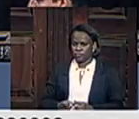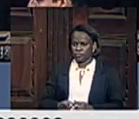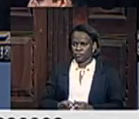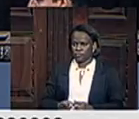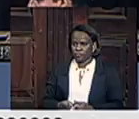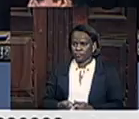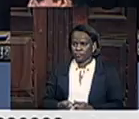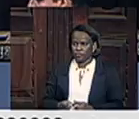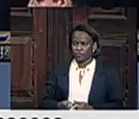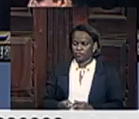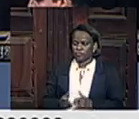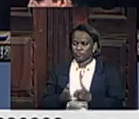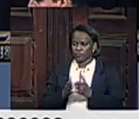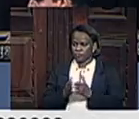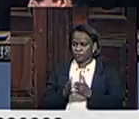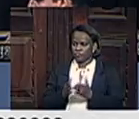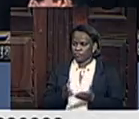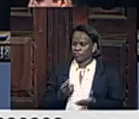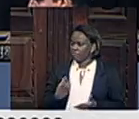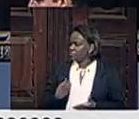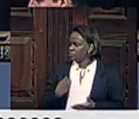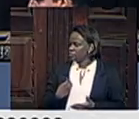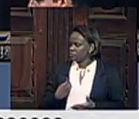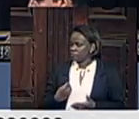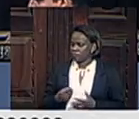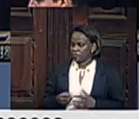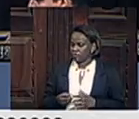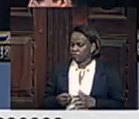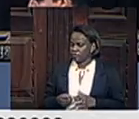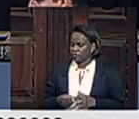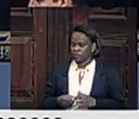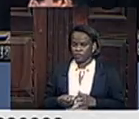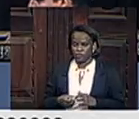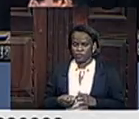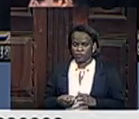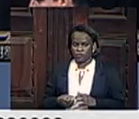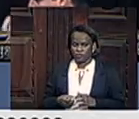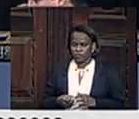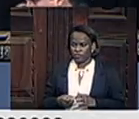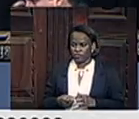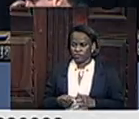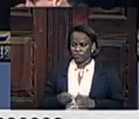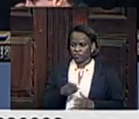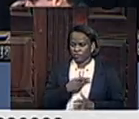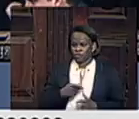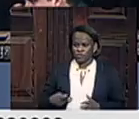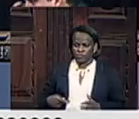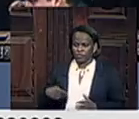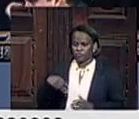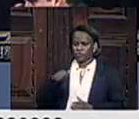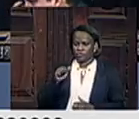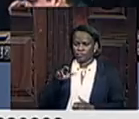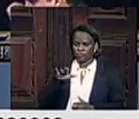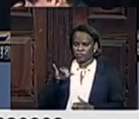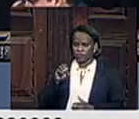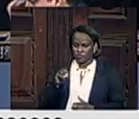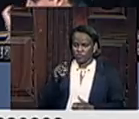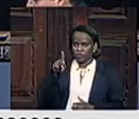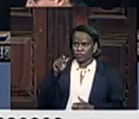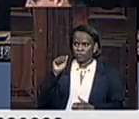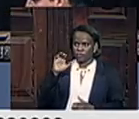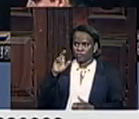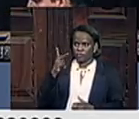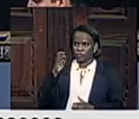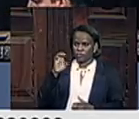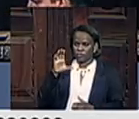Não se fazendo presente, próximo orador inscrito é o nobre deputado Márcio Pacheco.